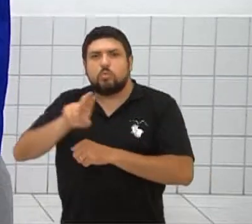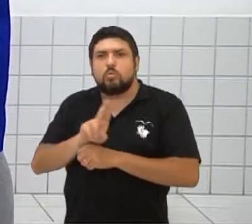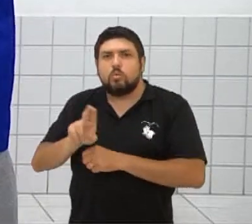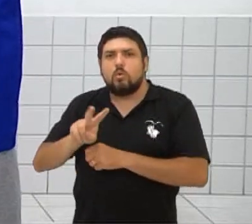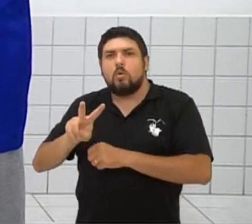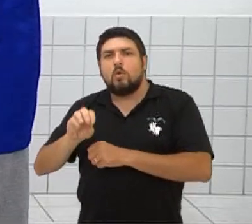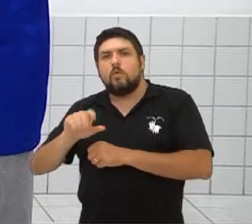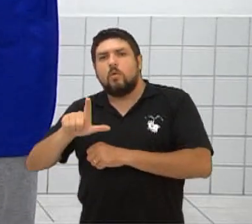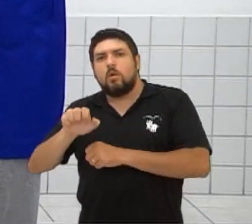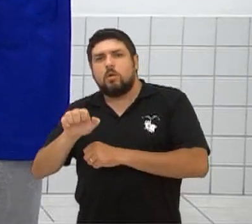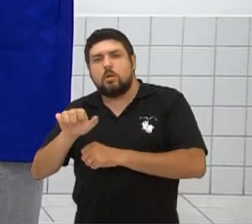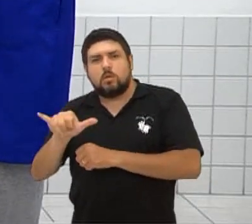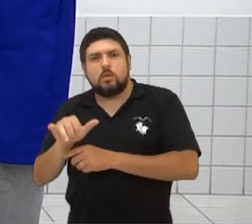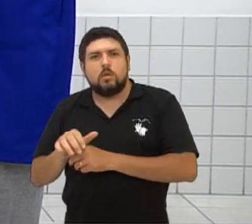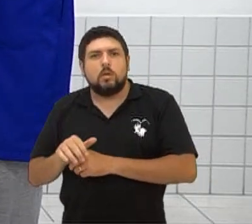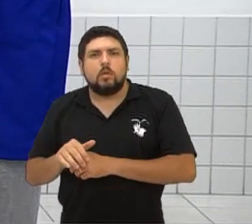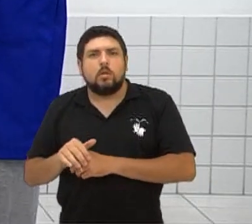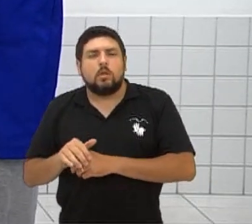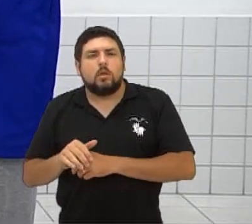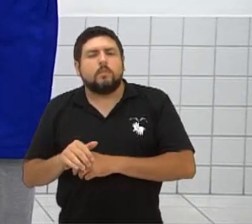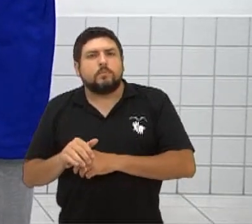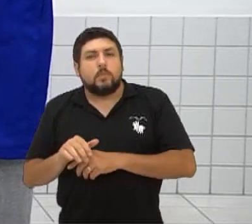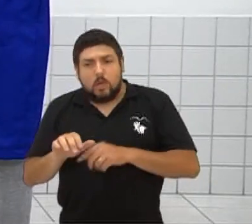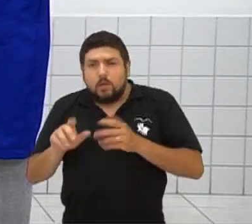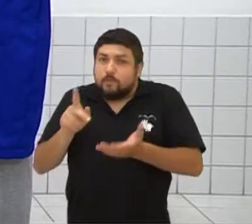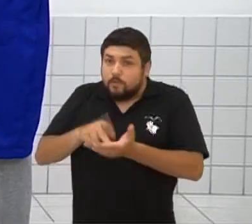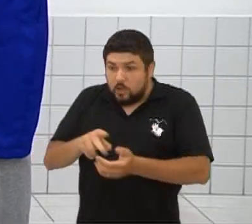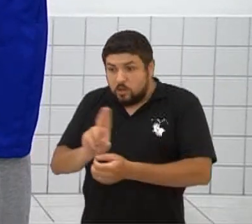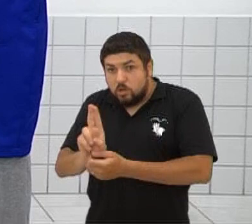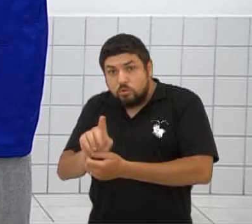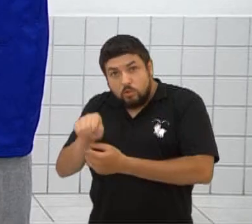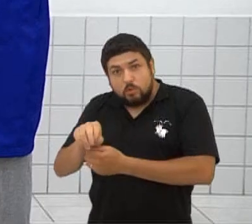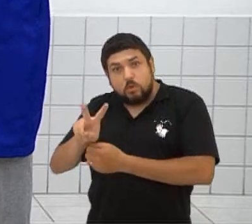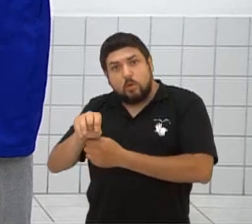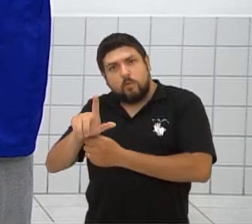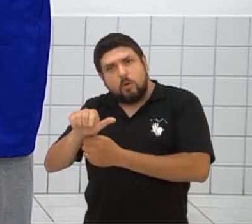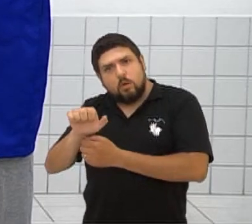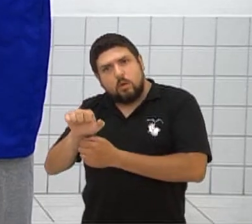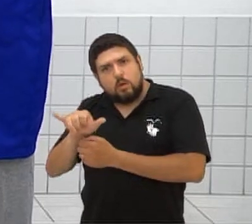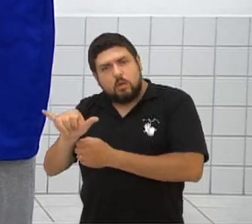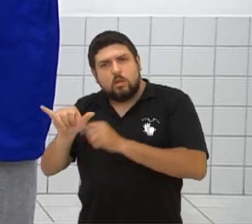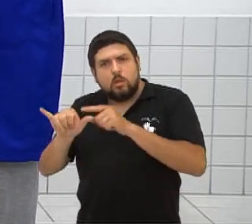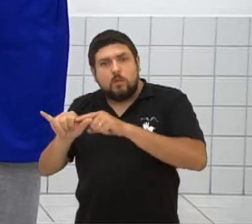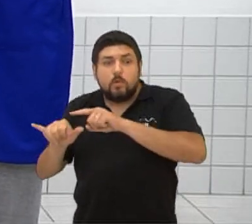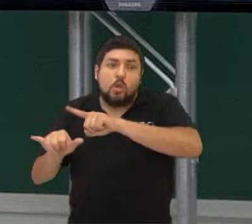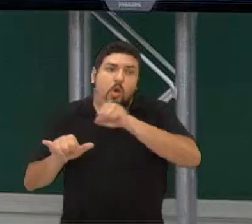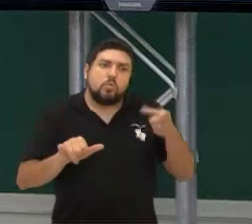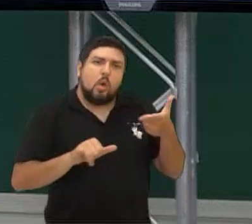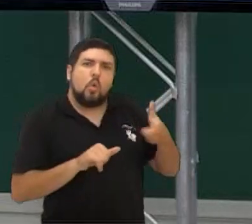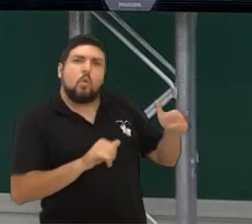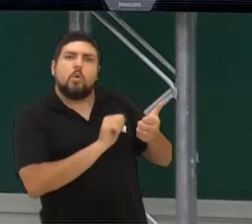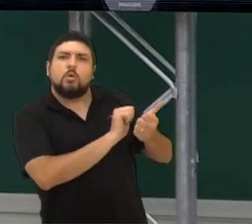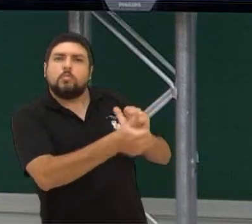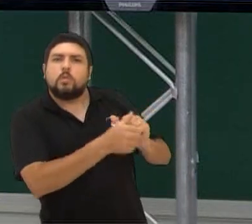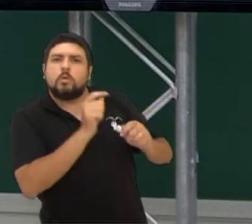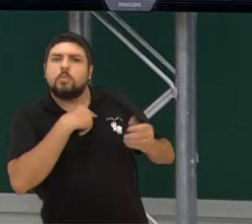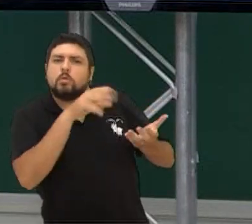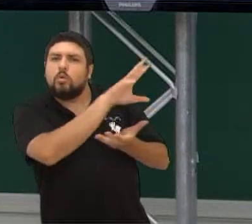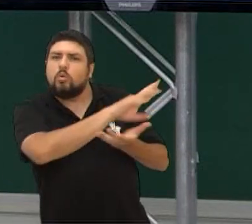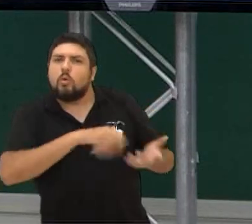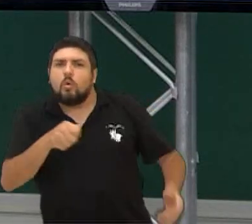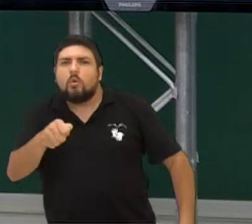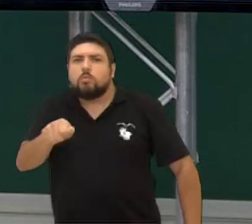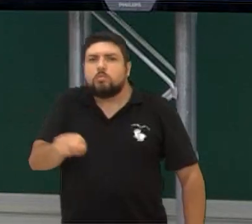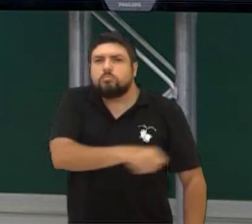tirou de uma outra modalidade esportiva e de um determinado lance do tênis de campo. Quando